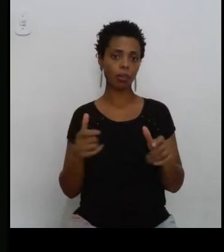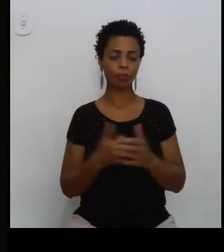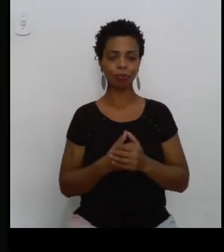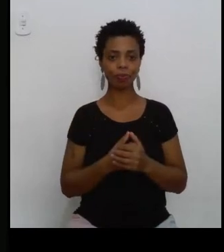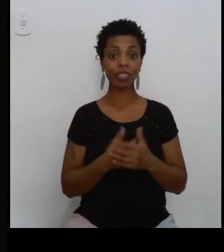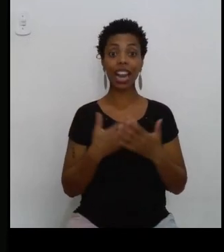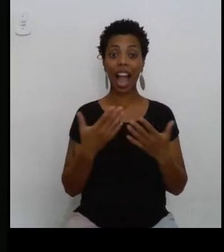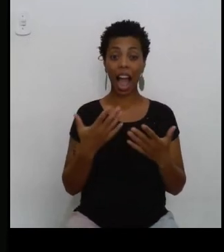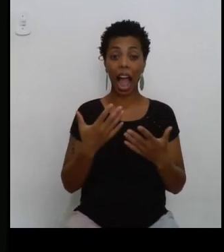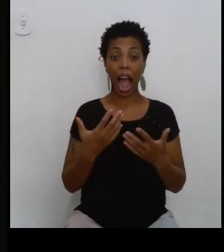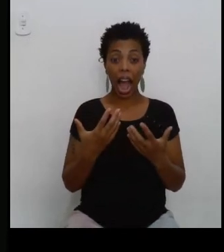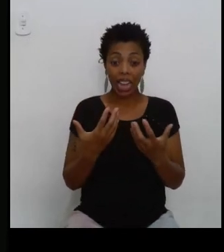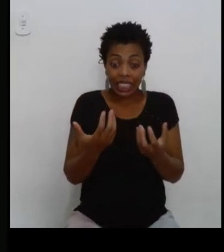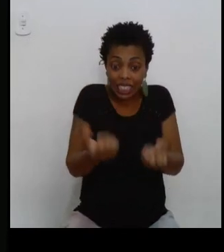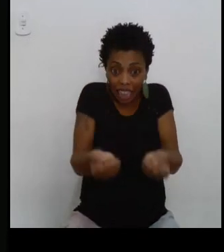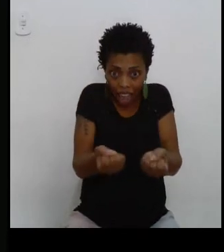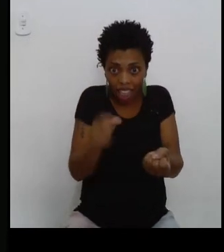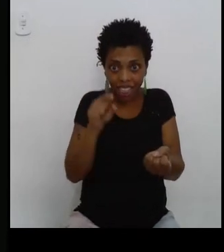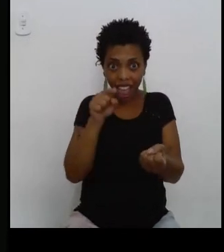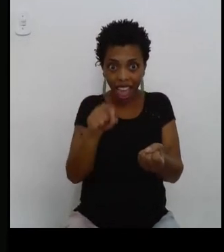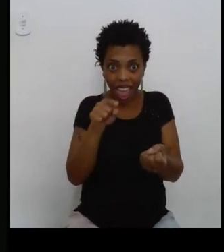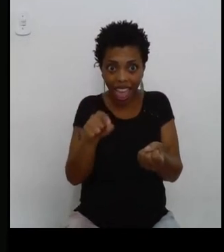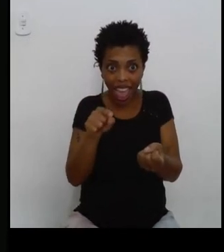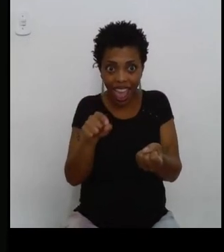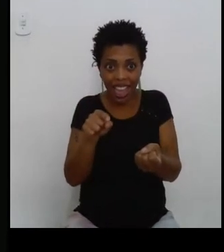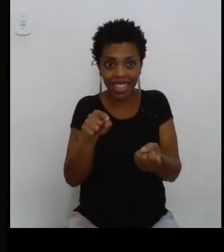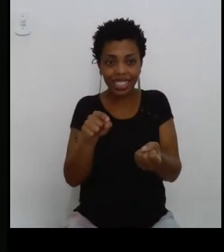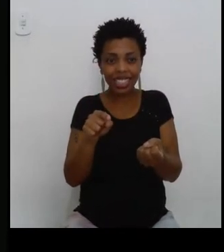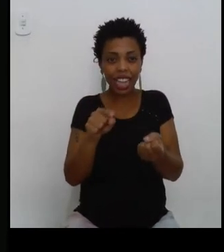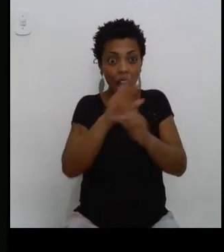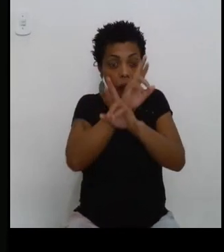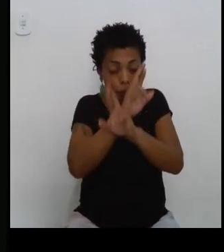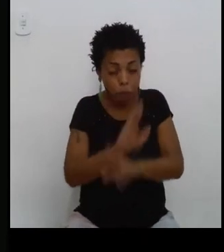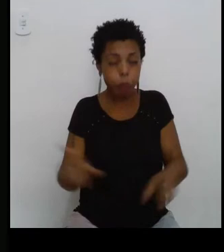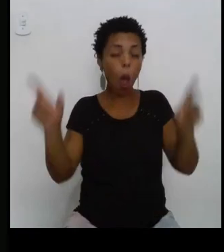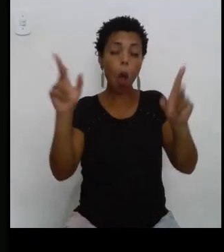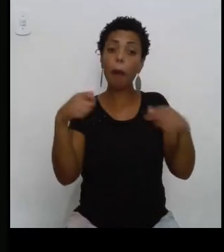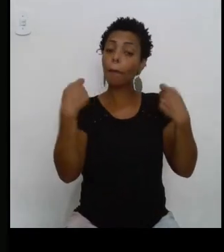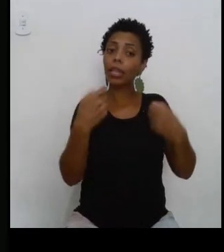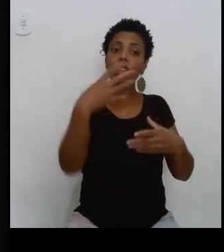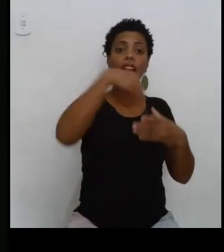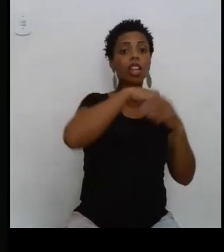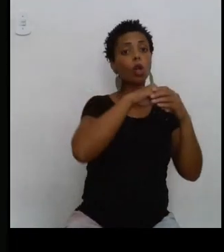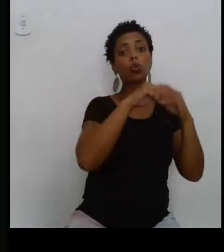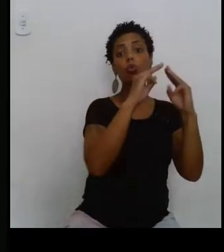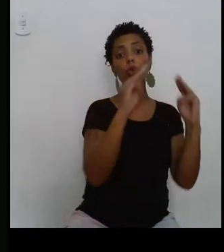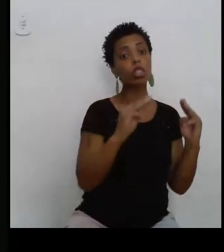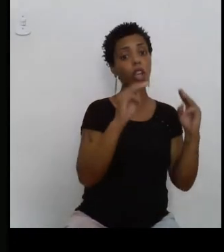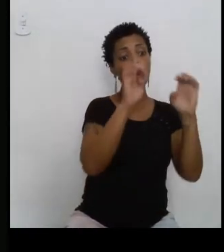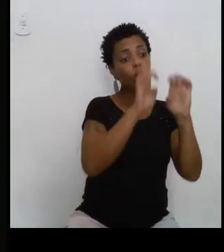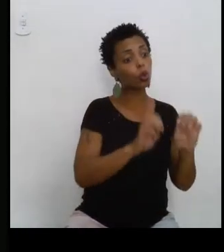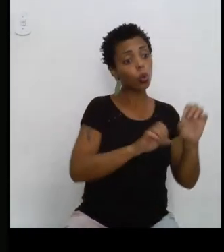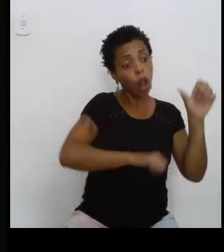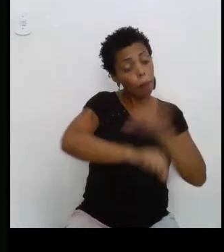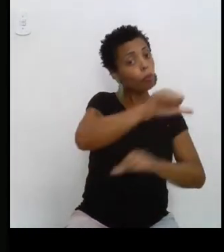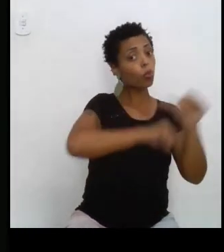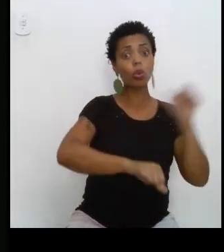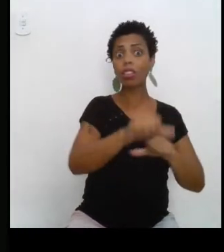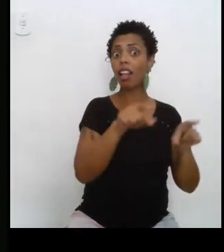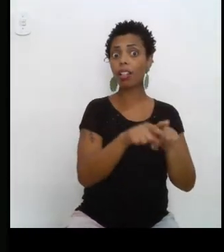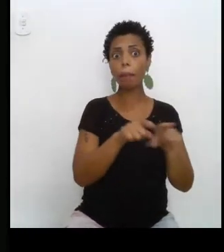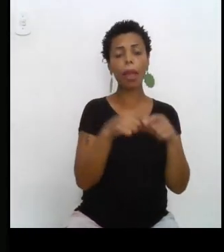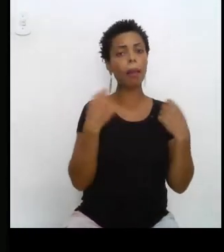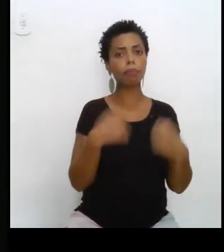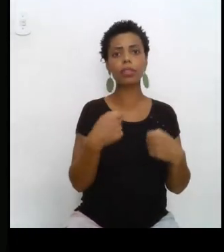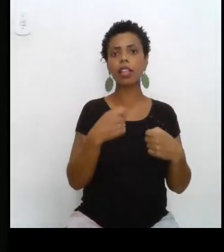acolher essa rede dar essa radicalidade Implica também uma mudança estrutural dentro do Museu implica rever dado